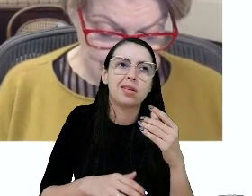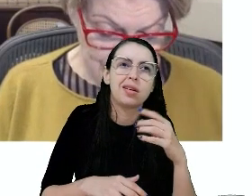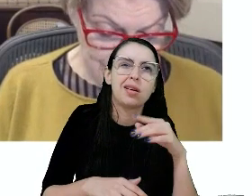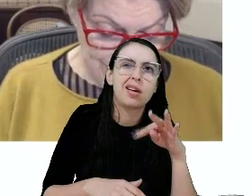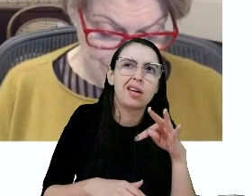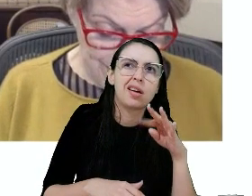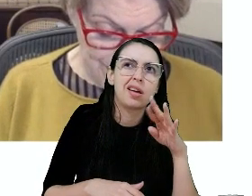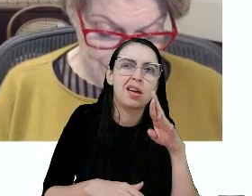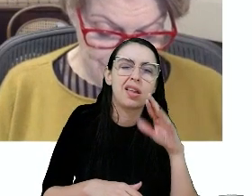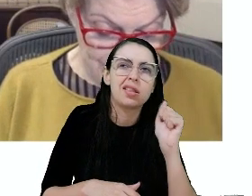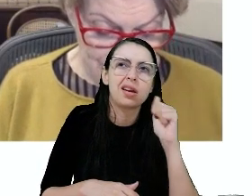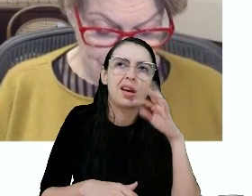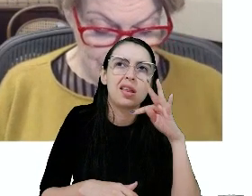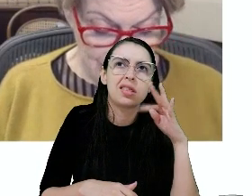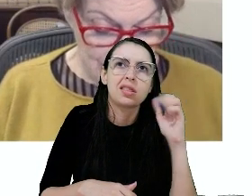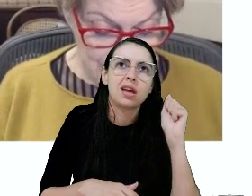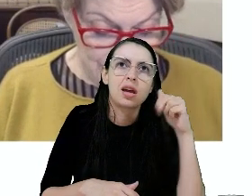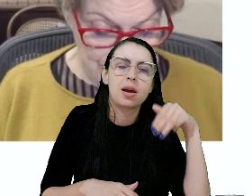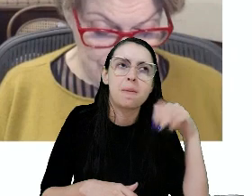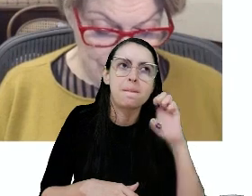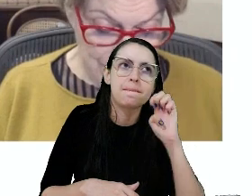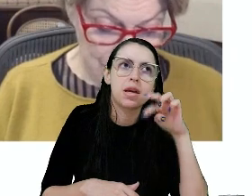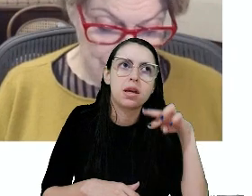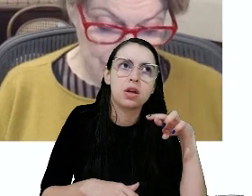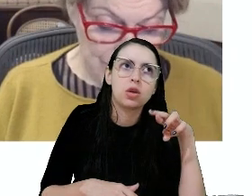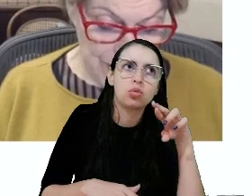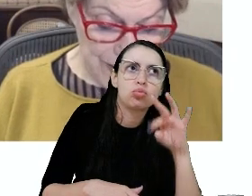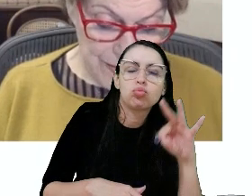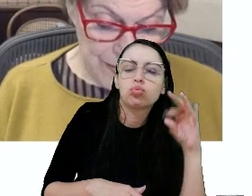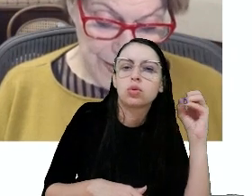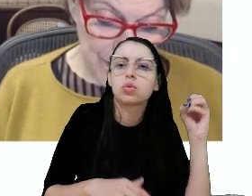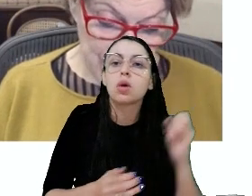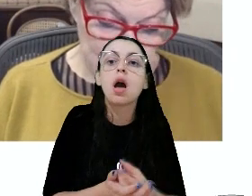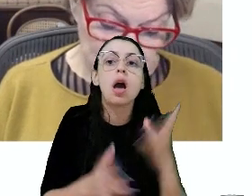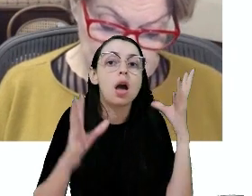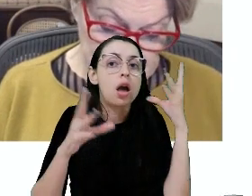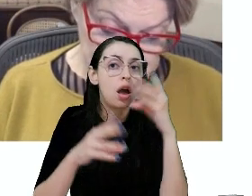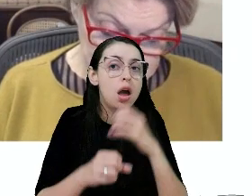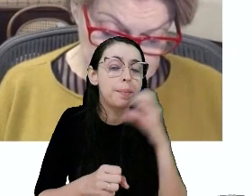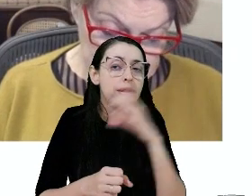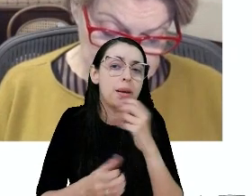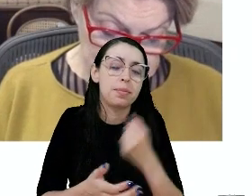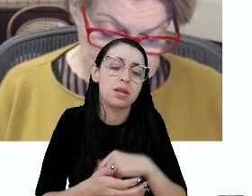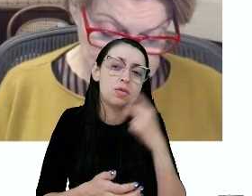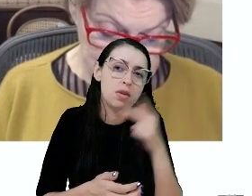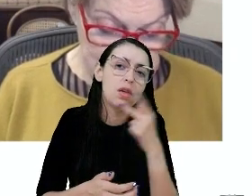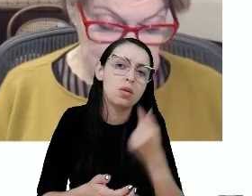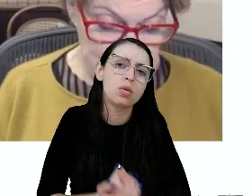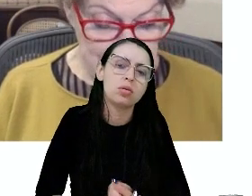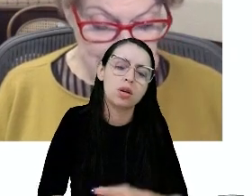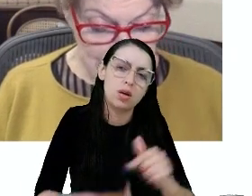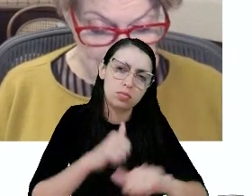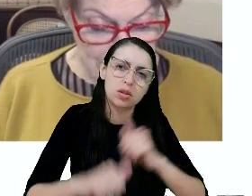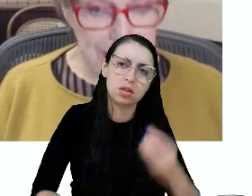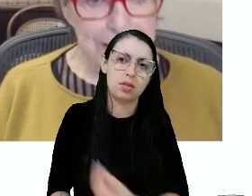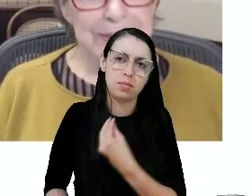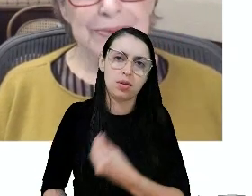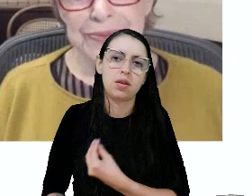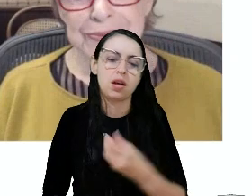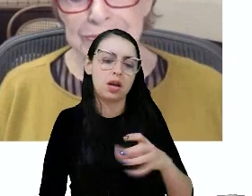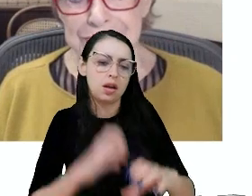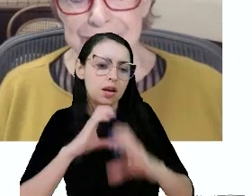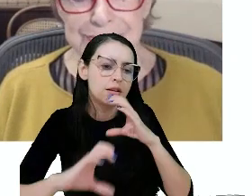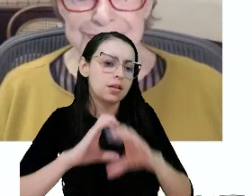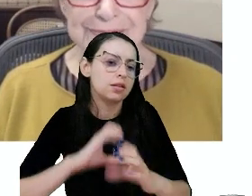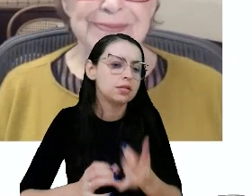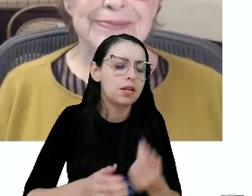Começou lá a minha trajetória com o terceiro setor, e resumidamente a Inês já contou aqui no começo o que aconteceu com a minha vida. Então comecei